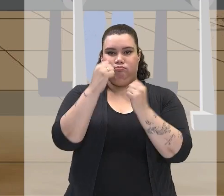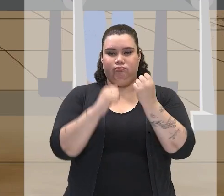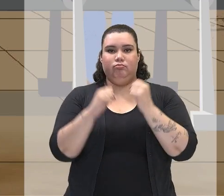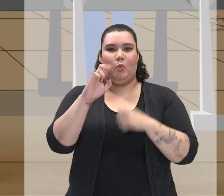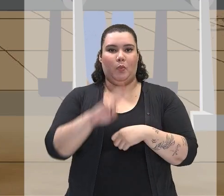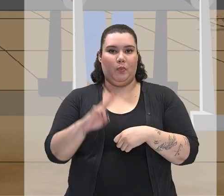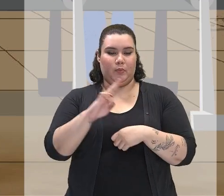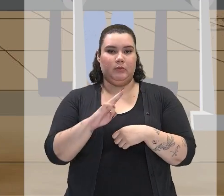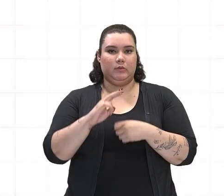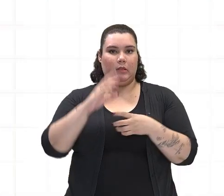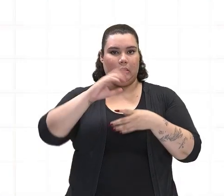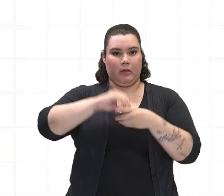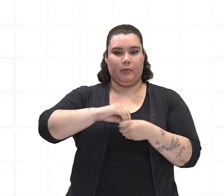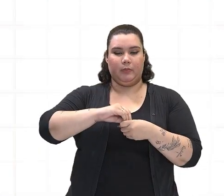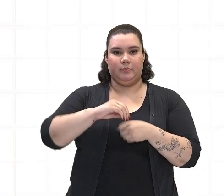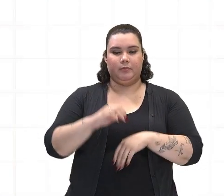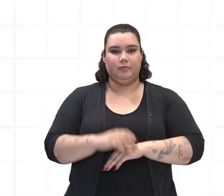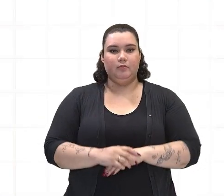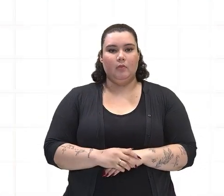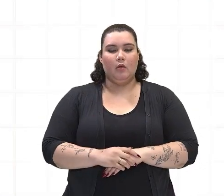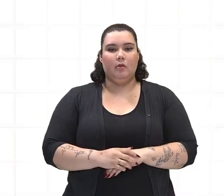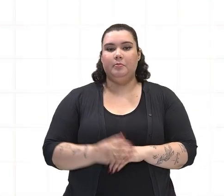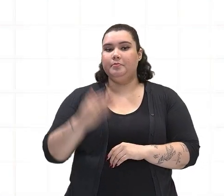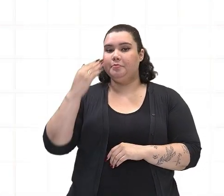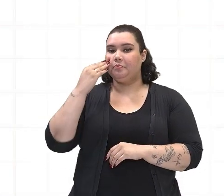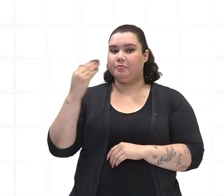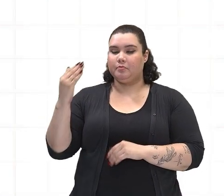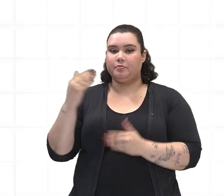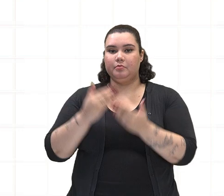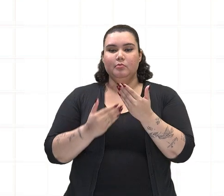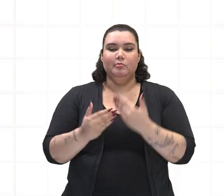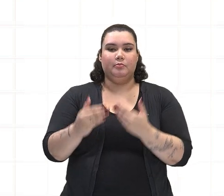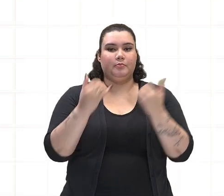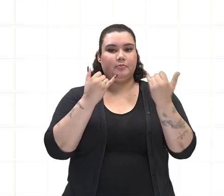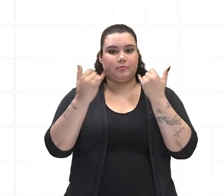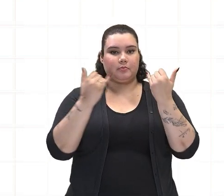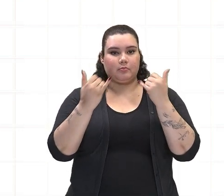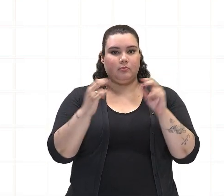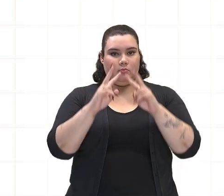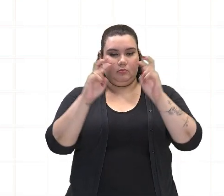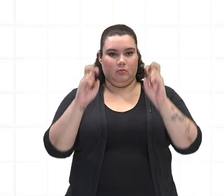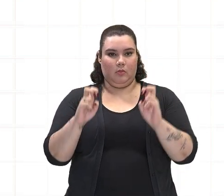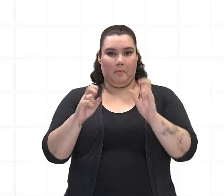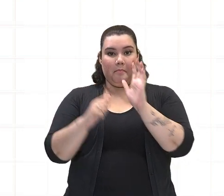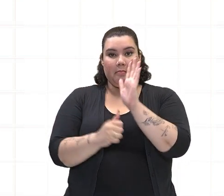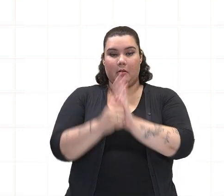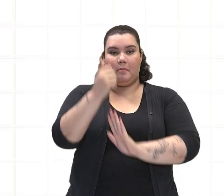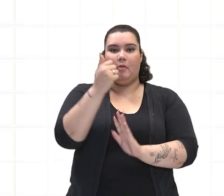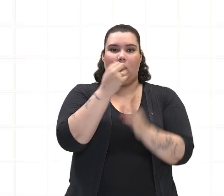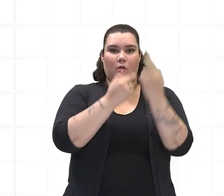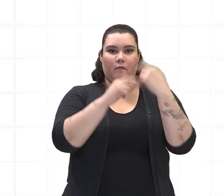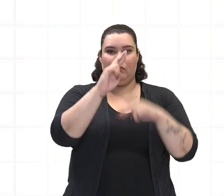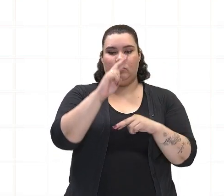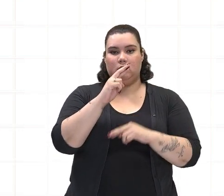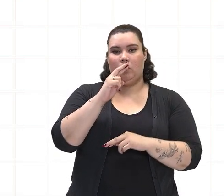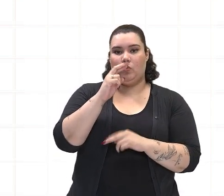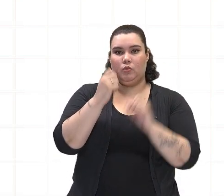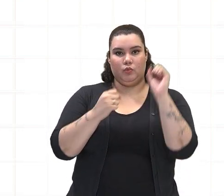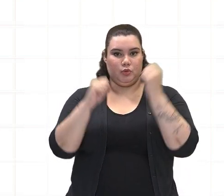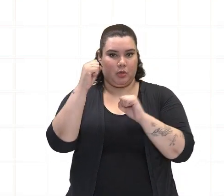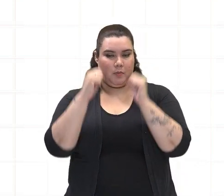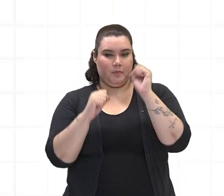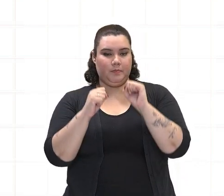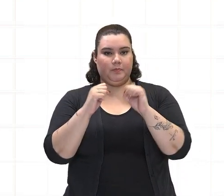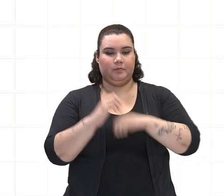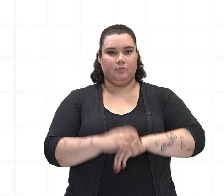ok? Voltando, então, ao nosso texto, vamos ver, então, algumas informações a respeito dessa primeira revolução industrial.